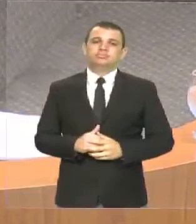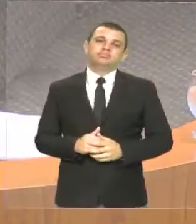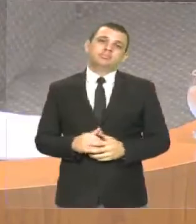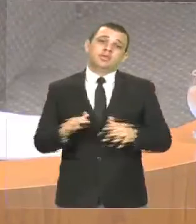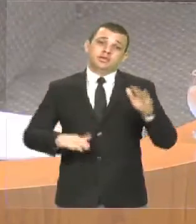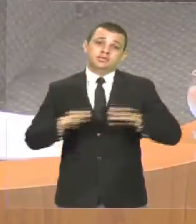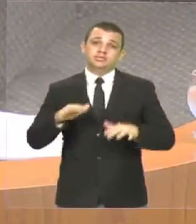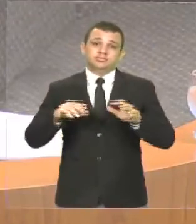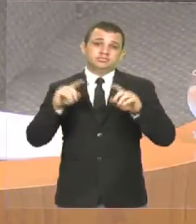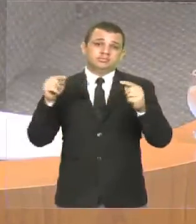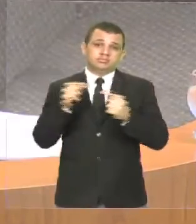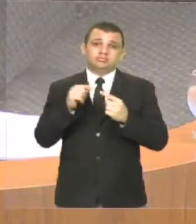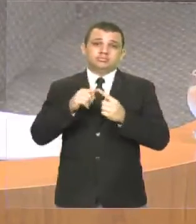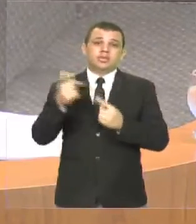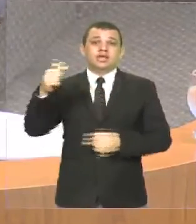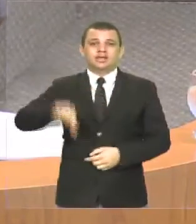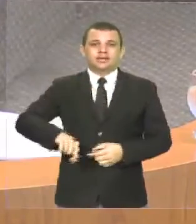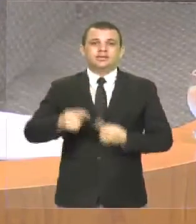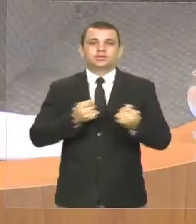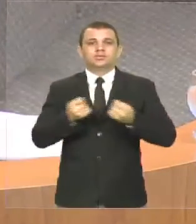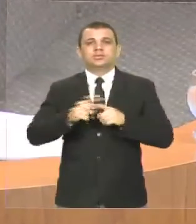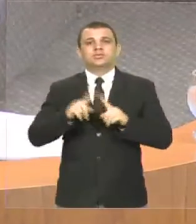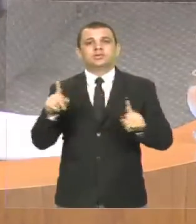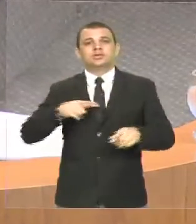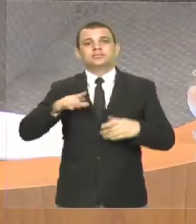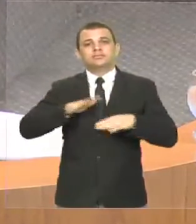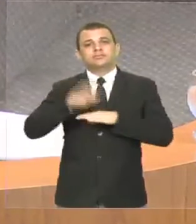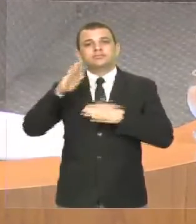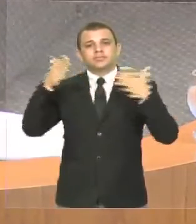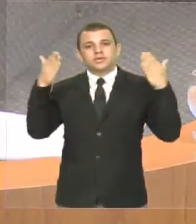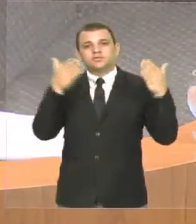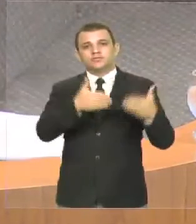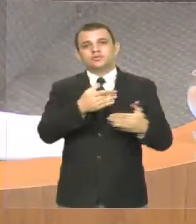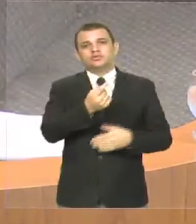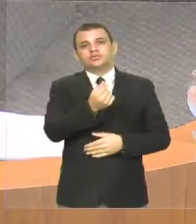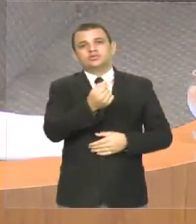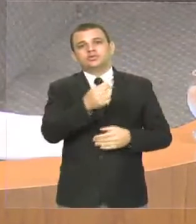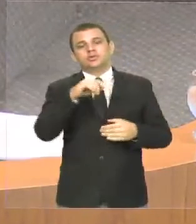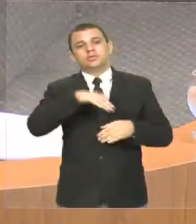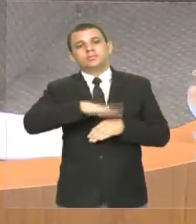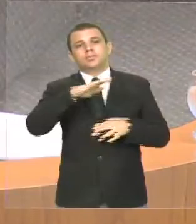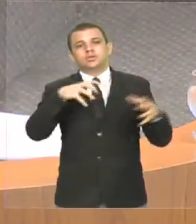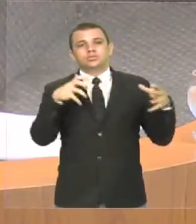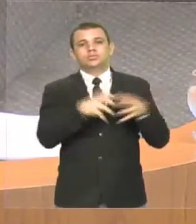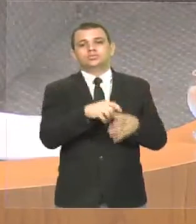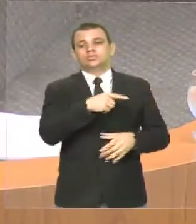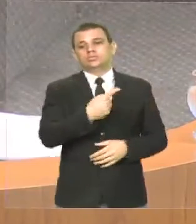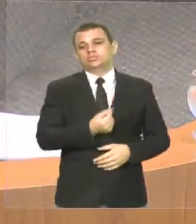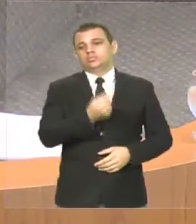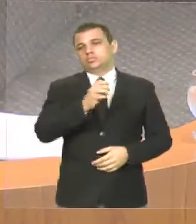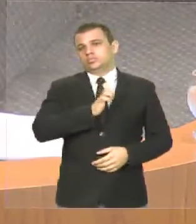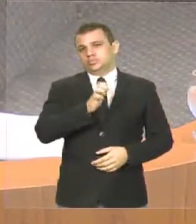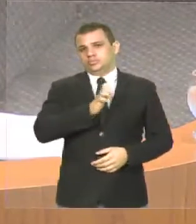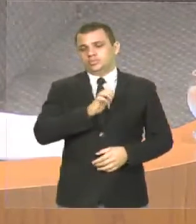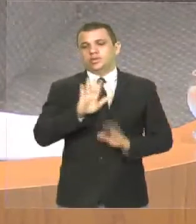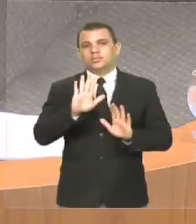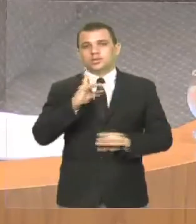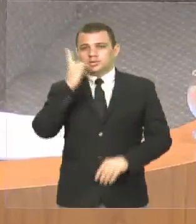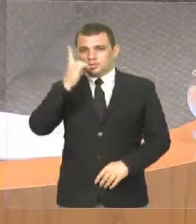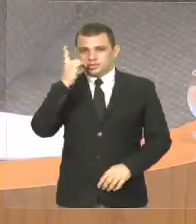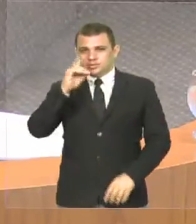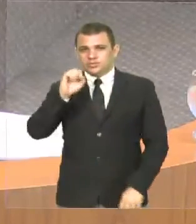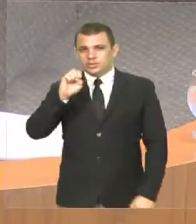indicador negativo, onde houve mais concentração de renda de 2014 em relação a 2015. Mas, deputado Sérgio Frota, eu